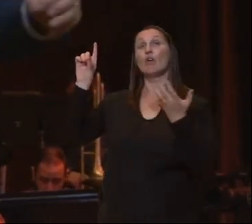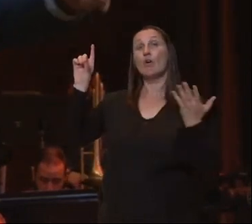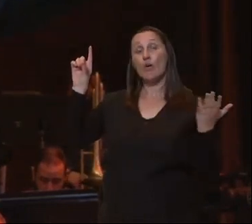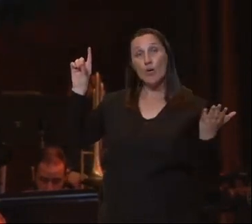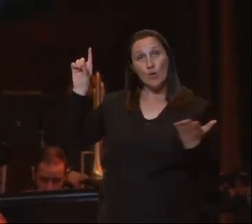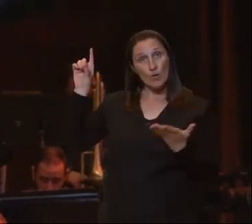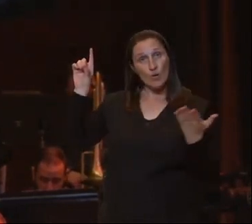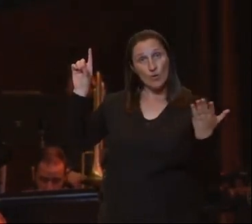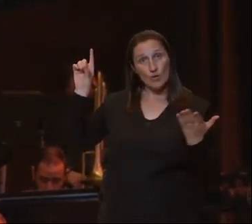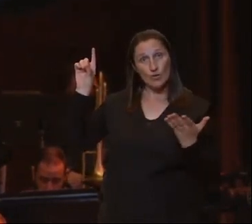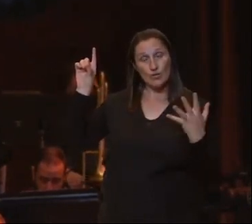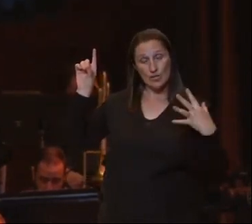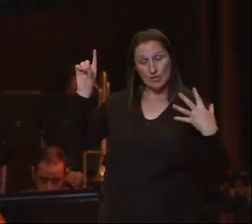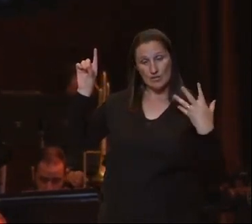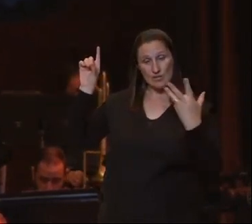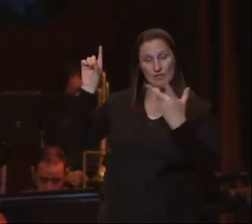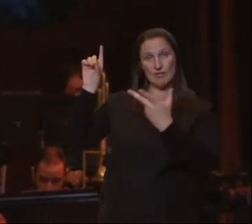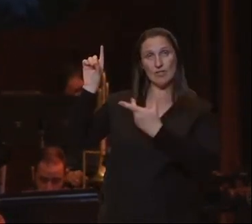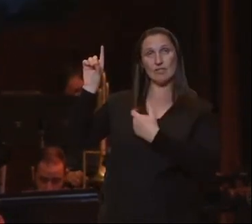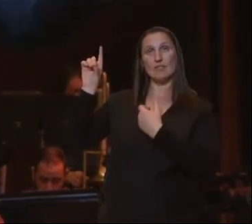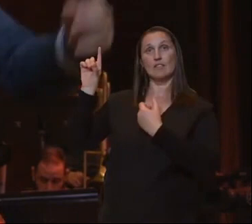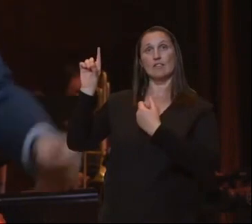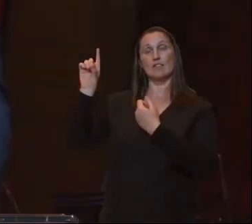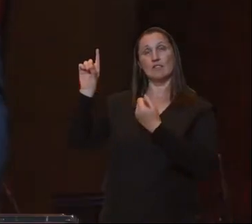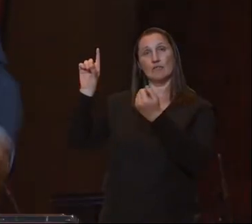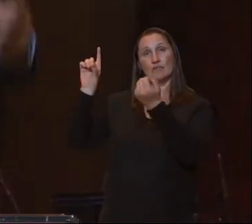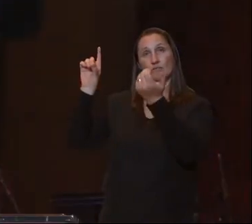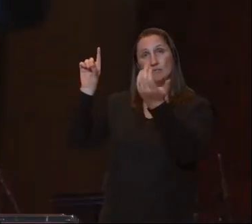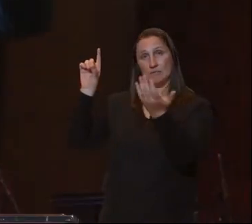Hoje a salvação vai chegar na sua casa.